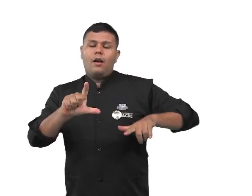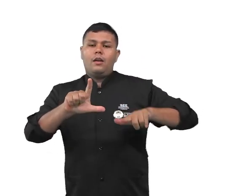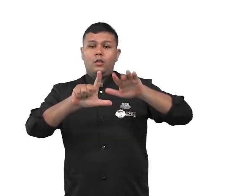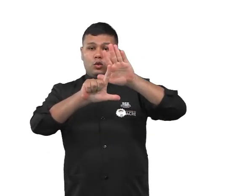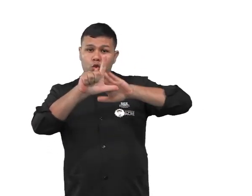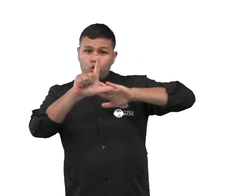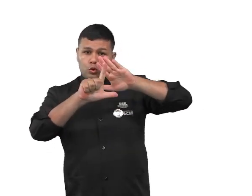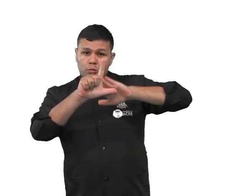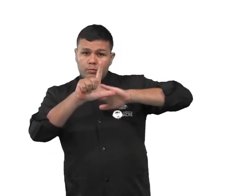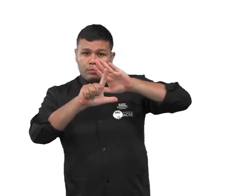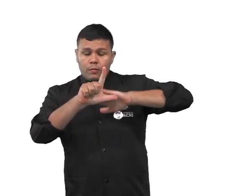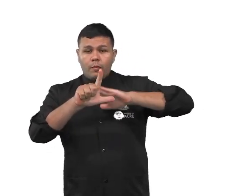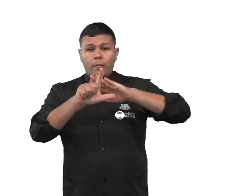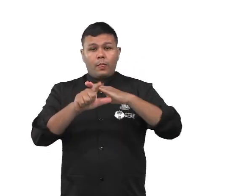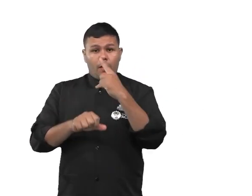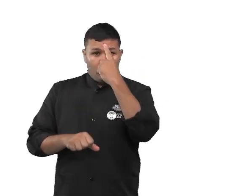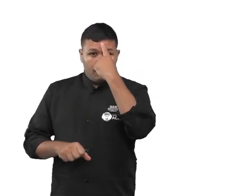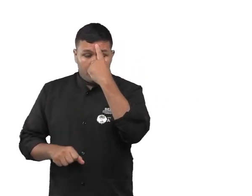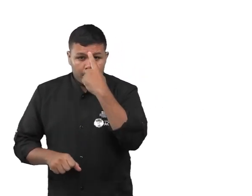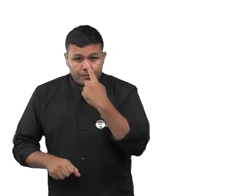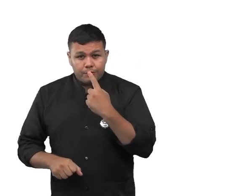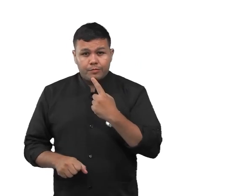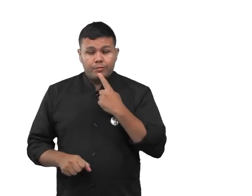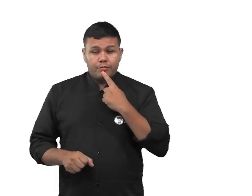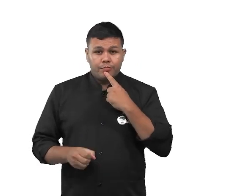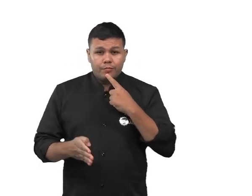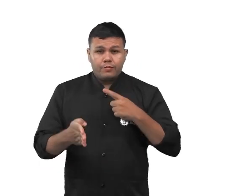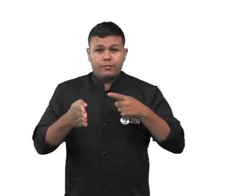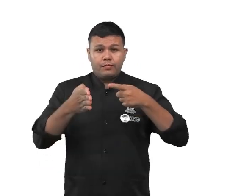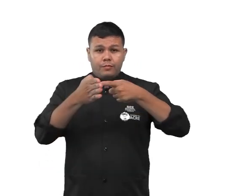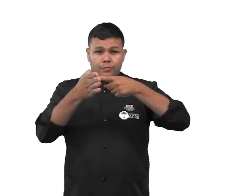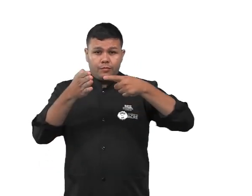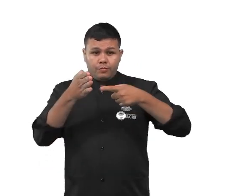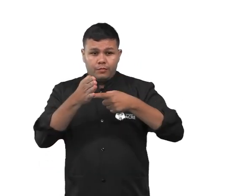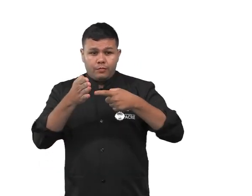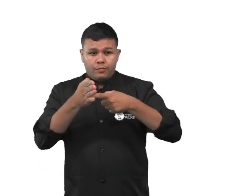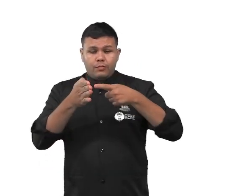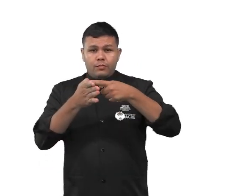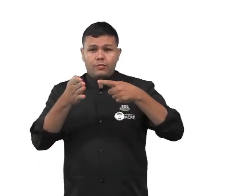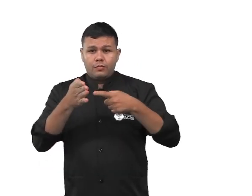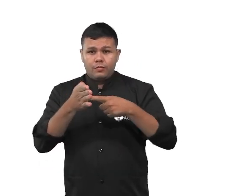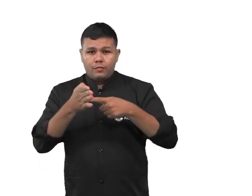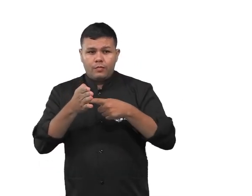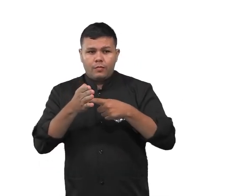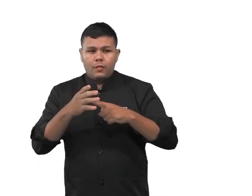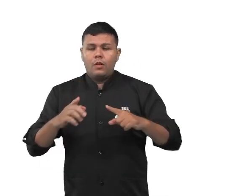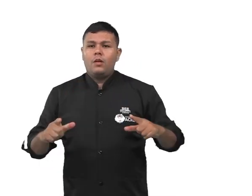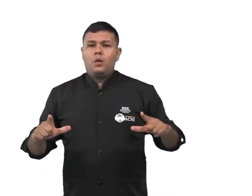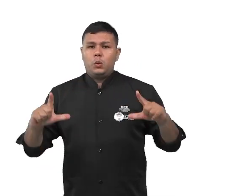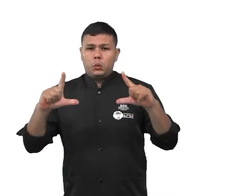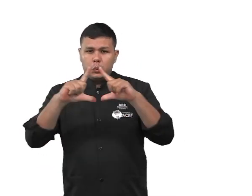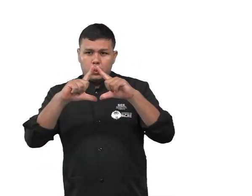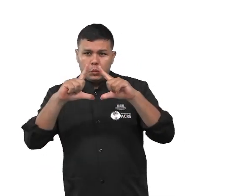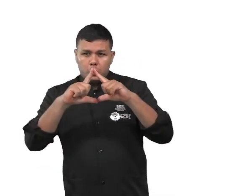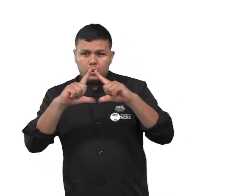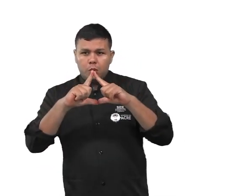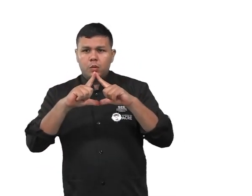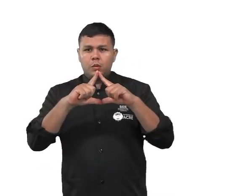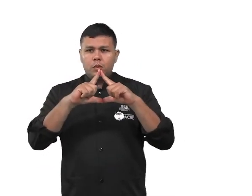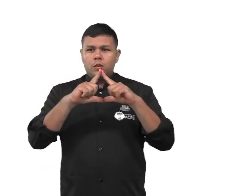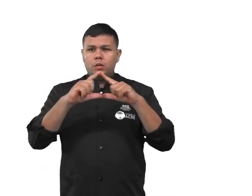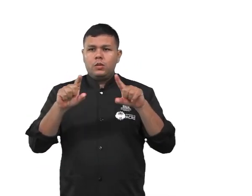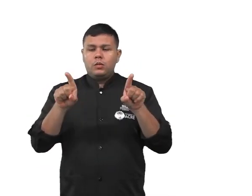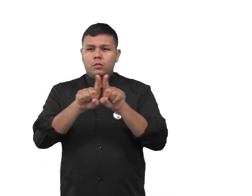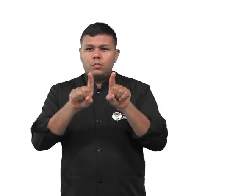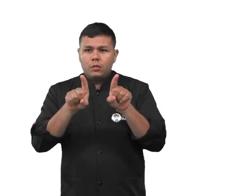ó, de prisma, ela pode aparecer como prisma triangular, aí tá aqui a fórmula da base, vai notando isso aí, tá bom? A área